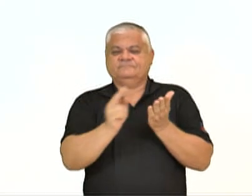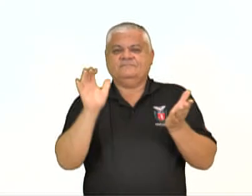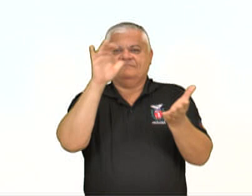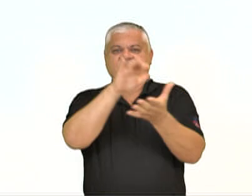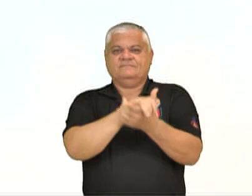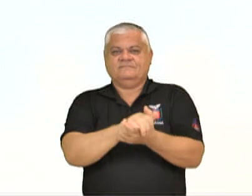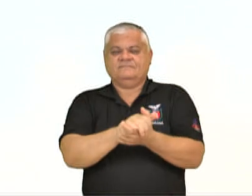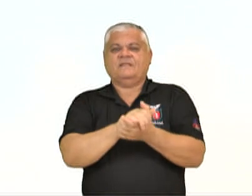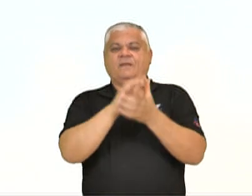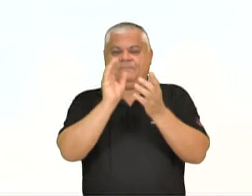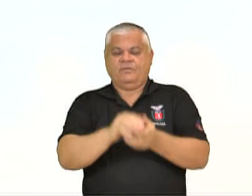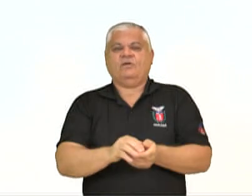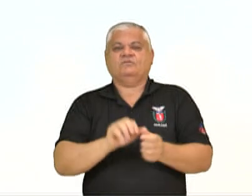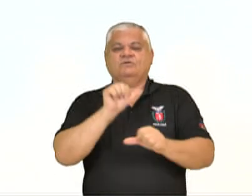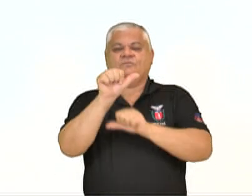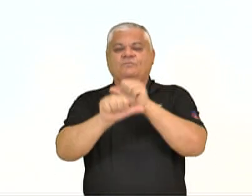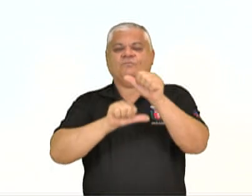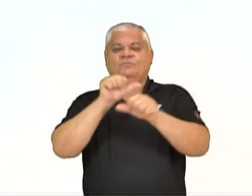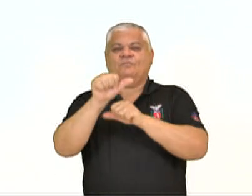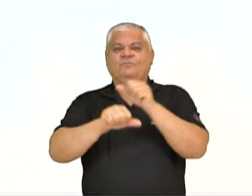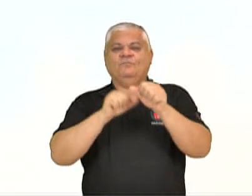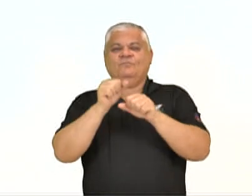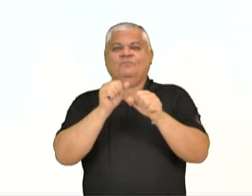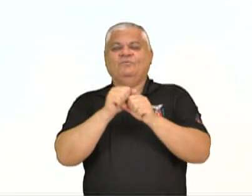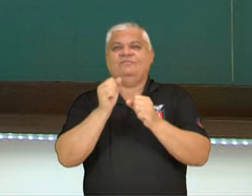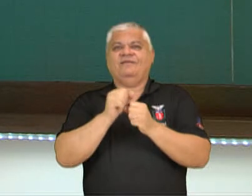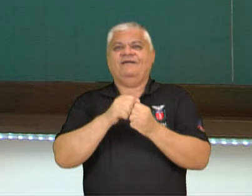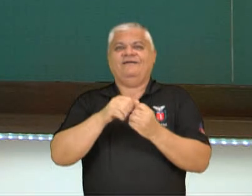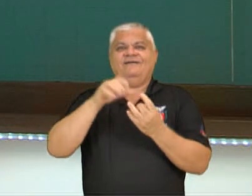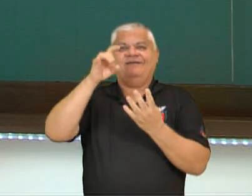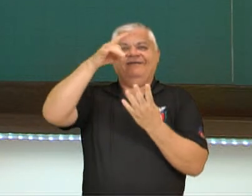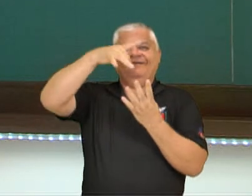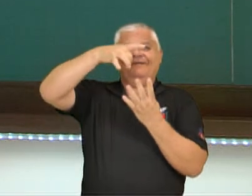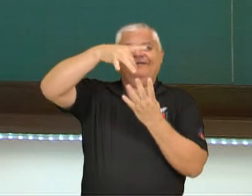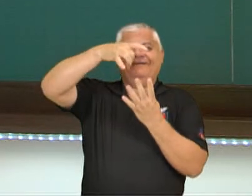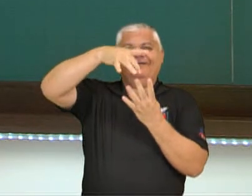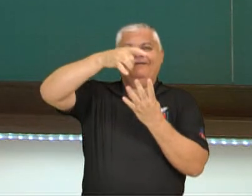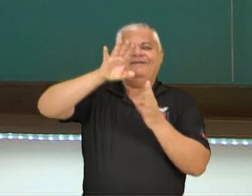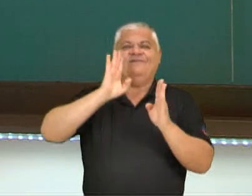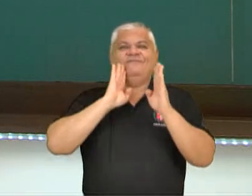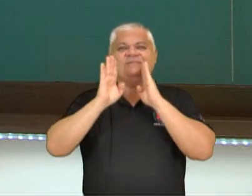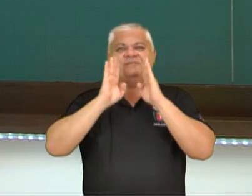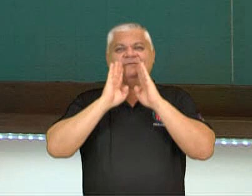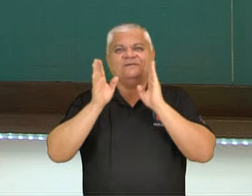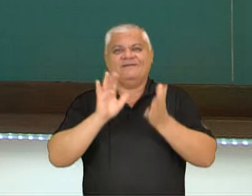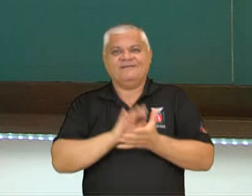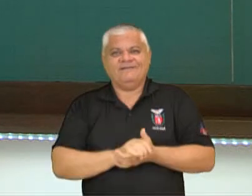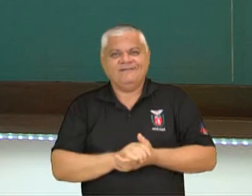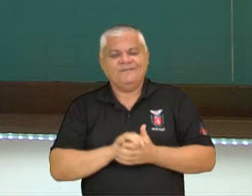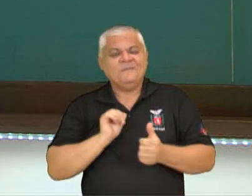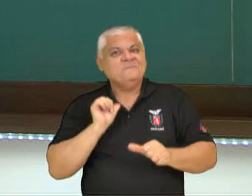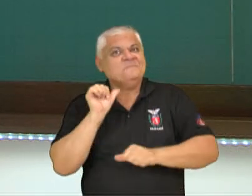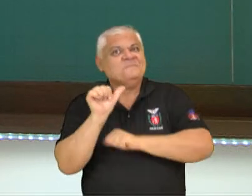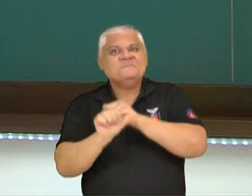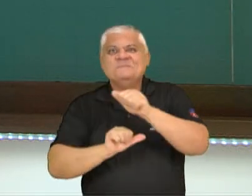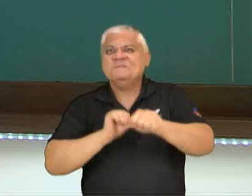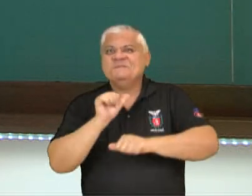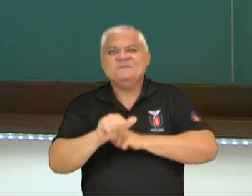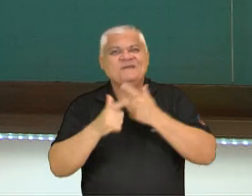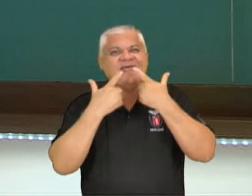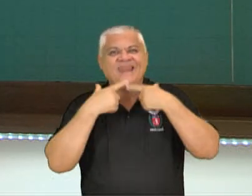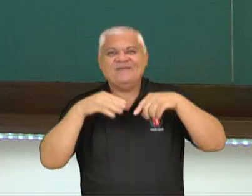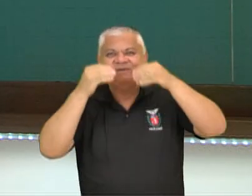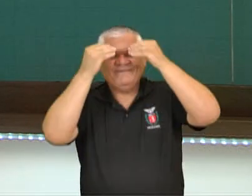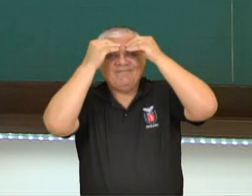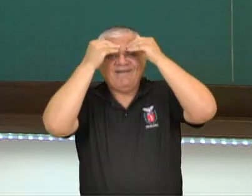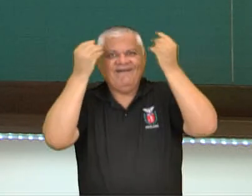mulher, podem alterar o status do Facebook. Então mudou ali a relação de linguagem utilizada